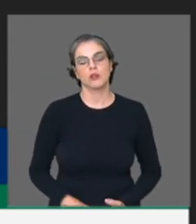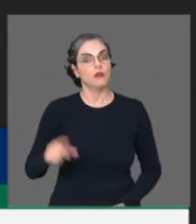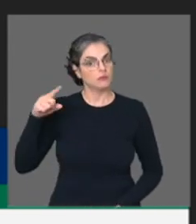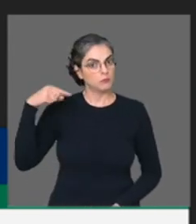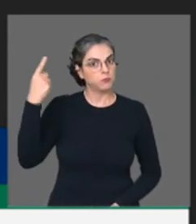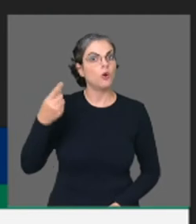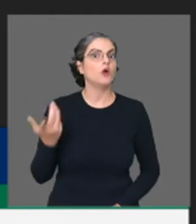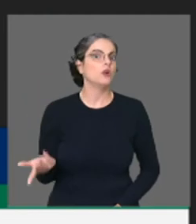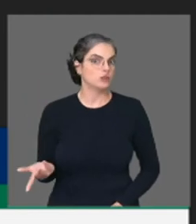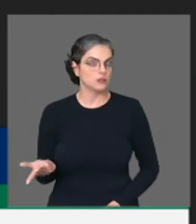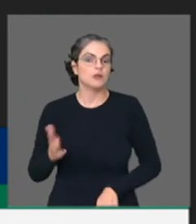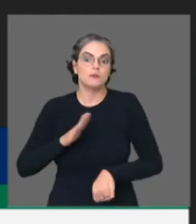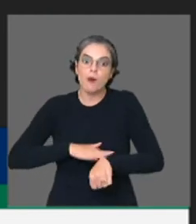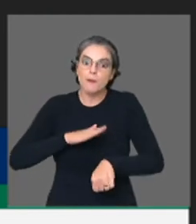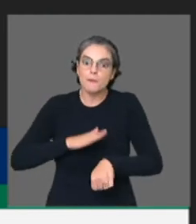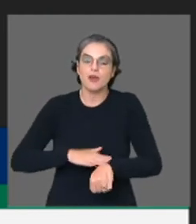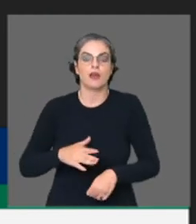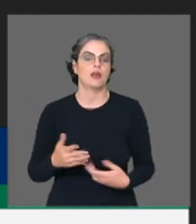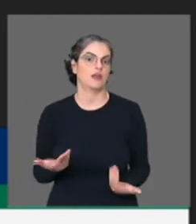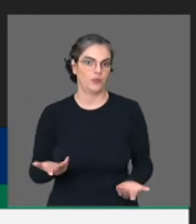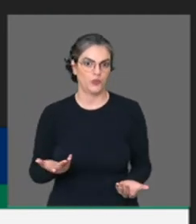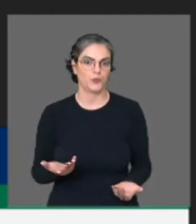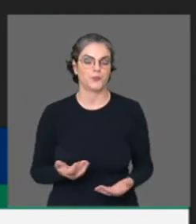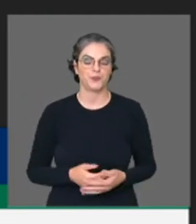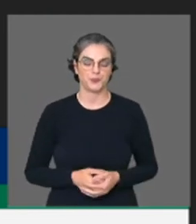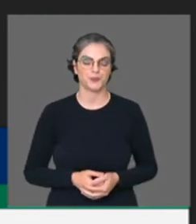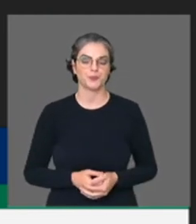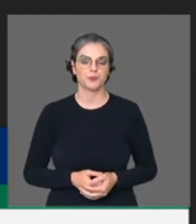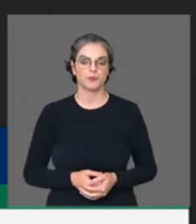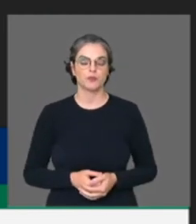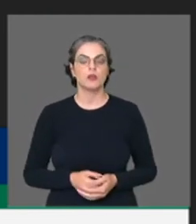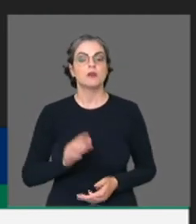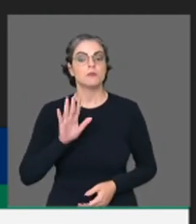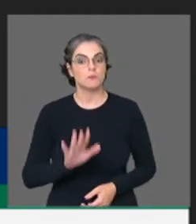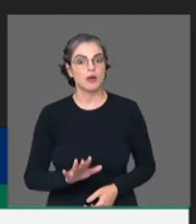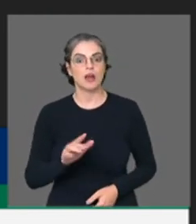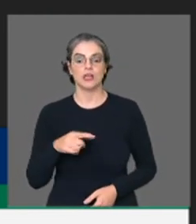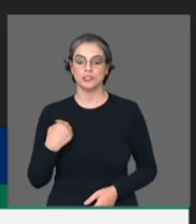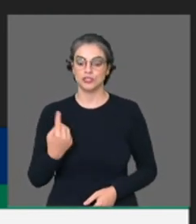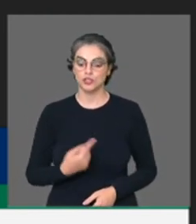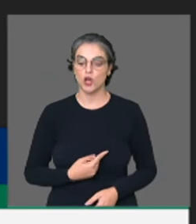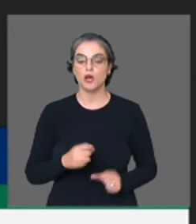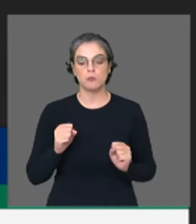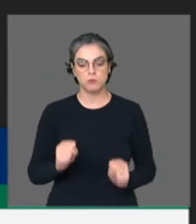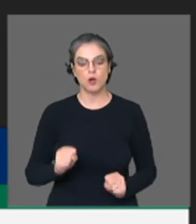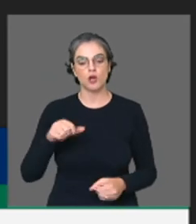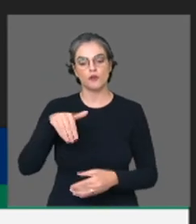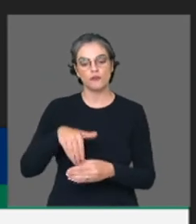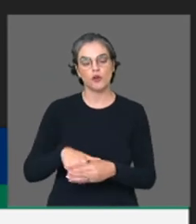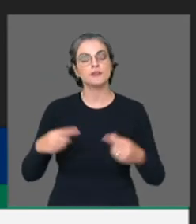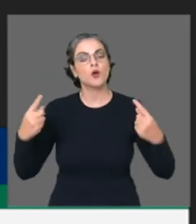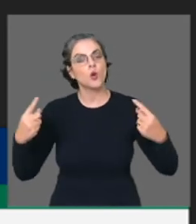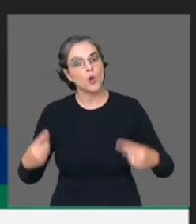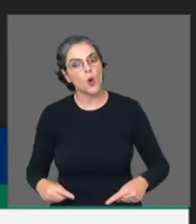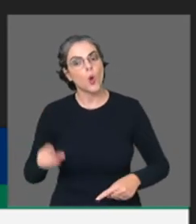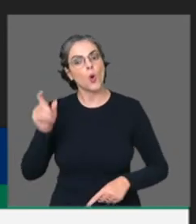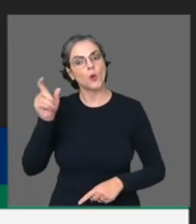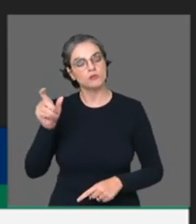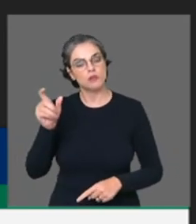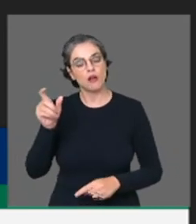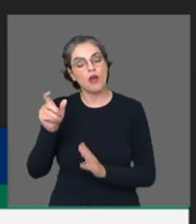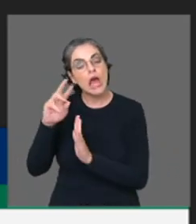votarmos contra o relatório e permitir que o deputado Daniel Silveira seja